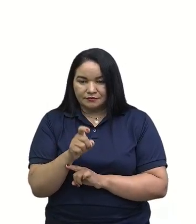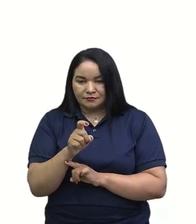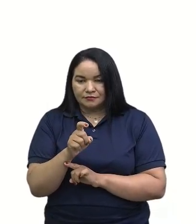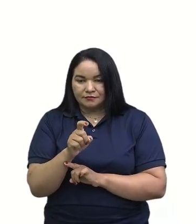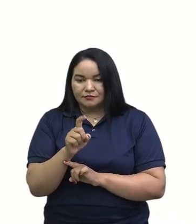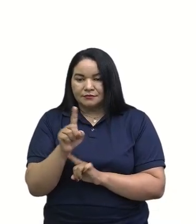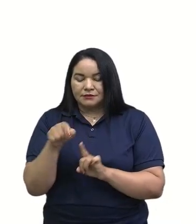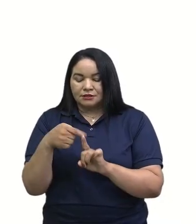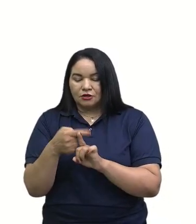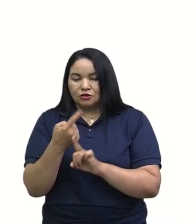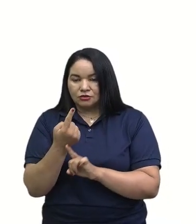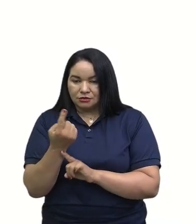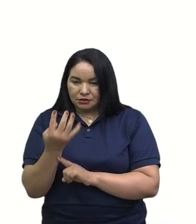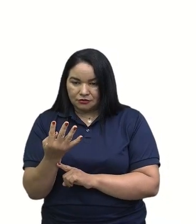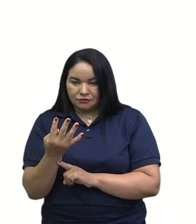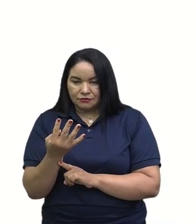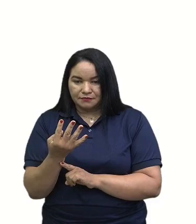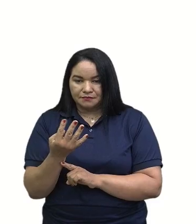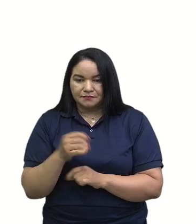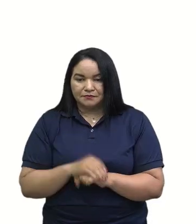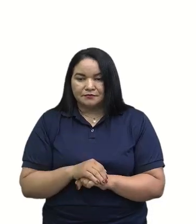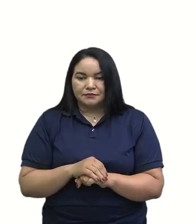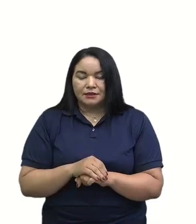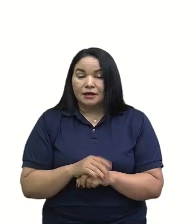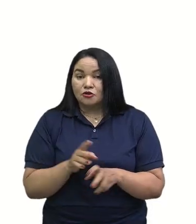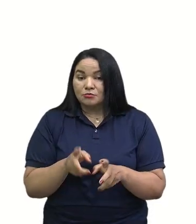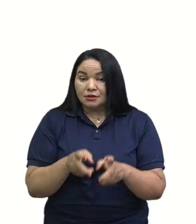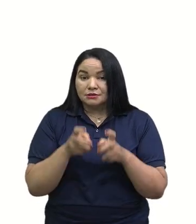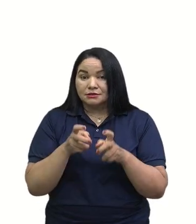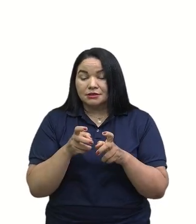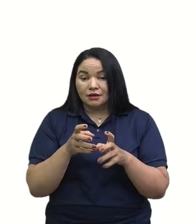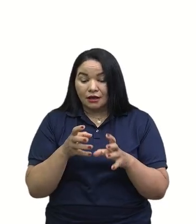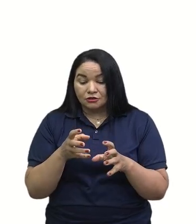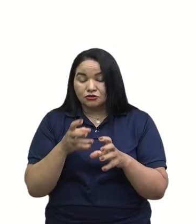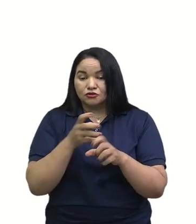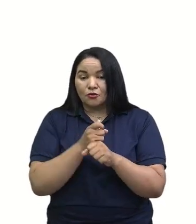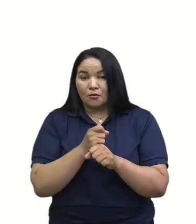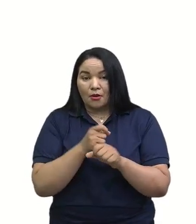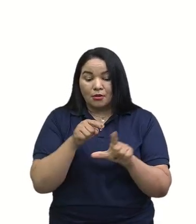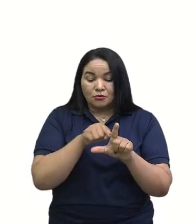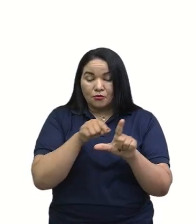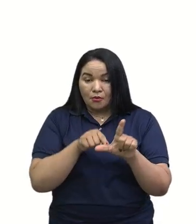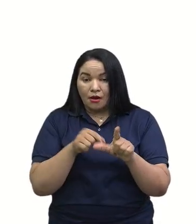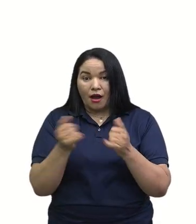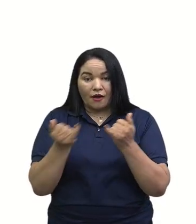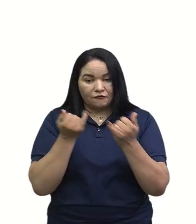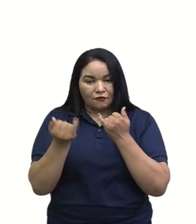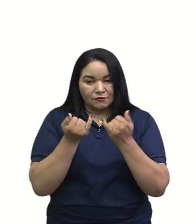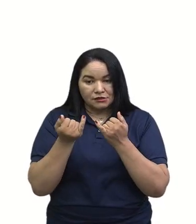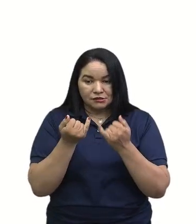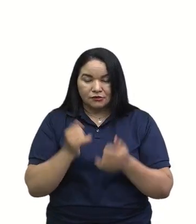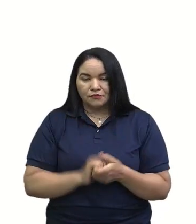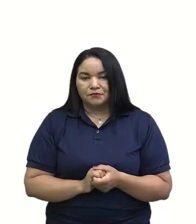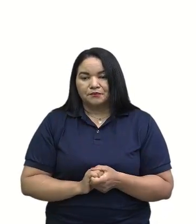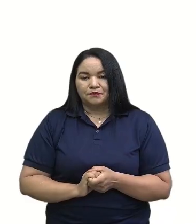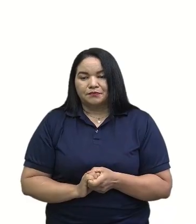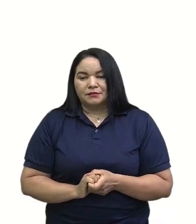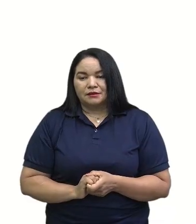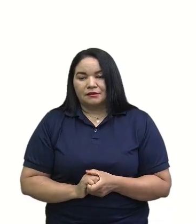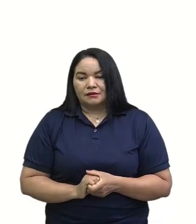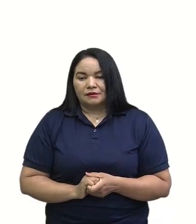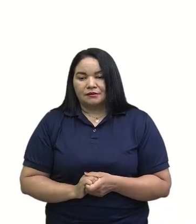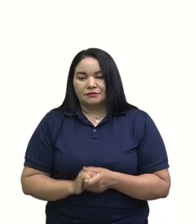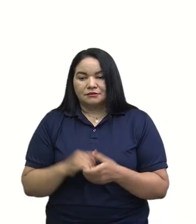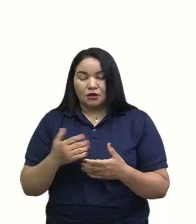mais 14. Perceba que nós estamos somando esses ângulos, essas informações, né? Porque é